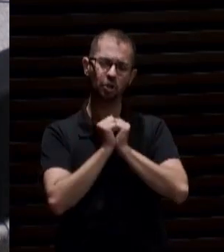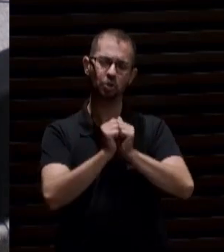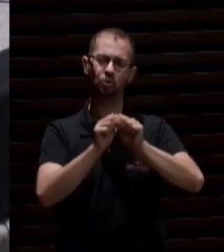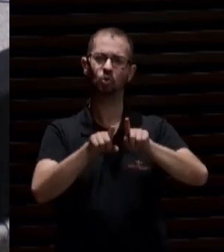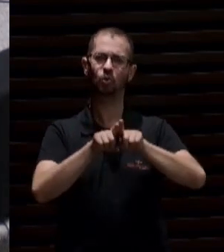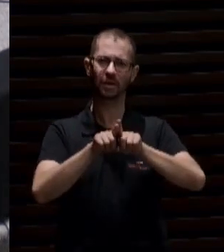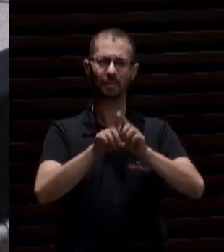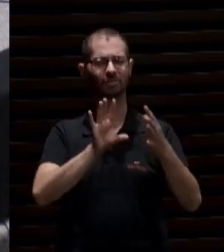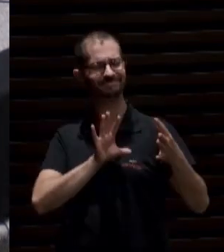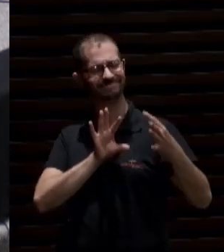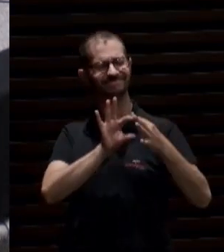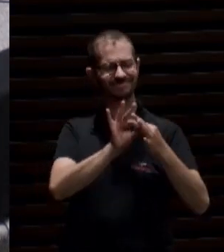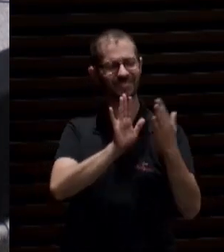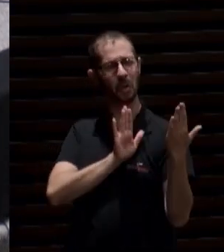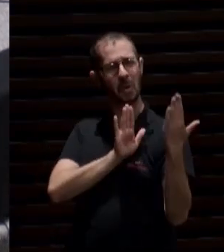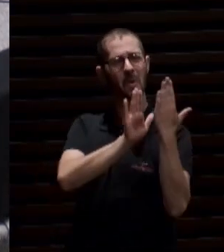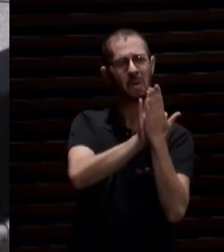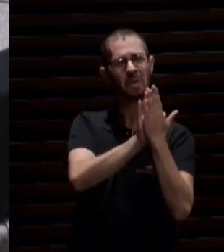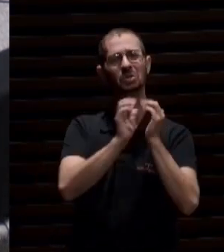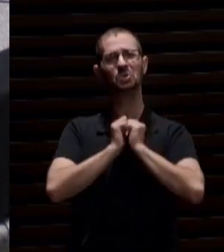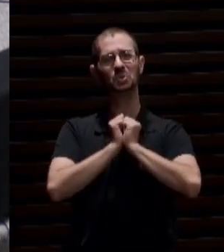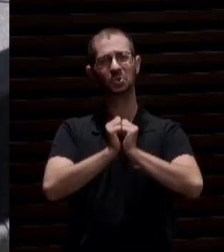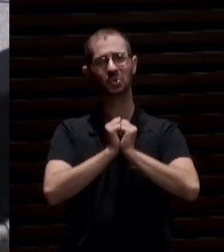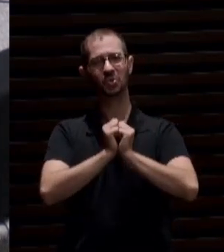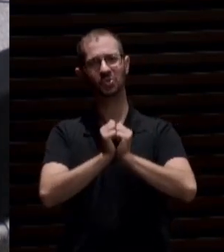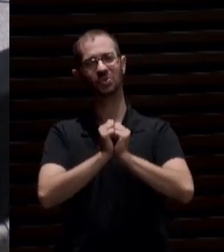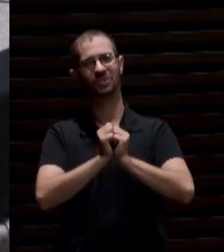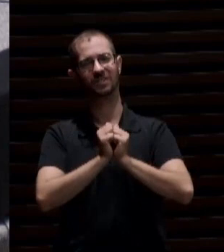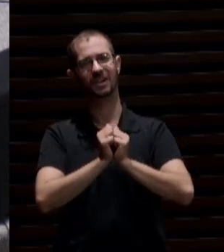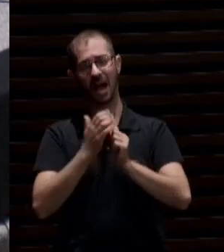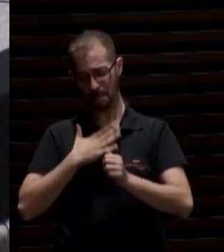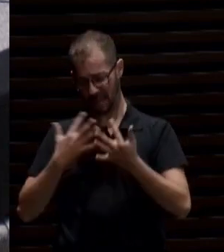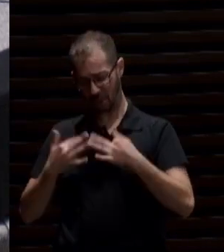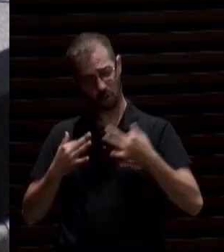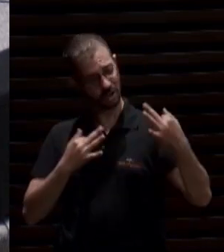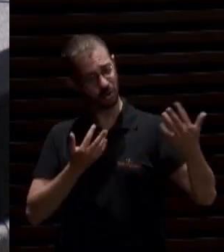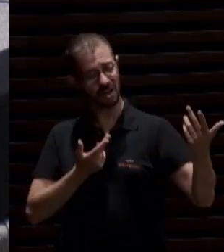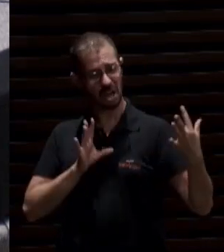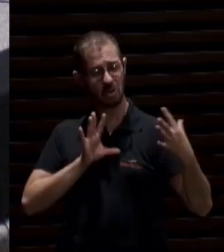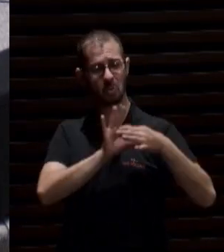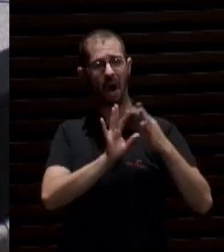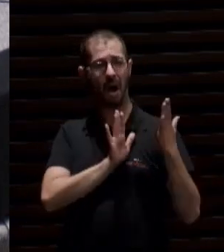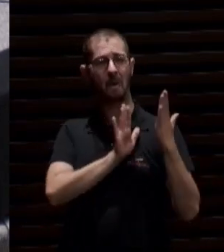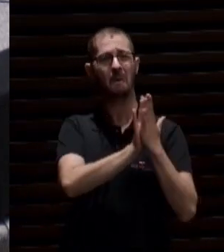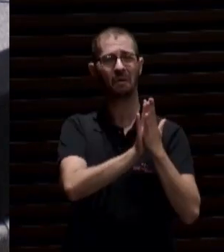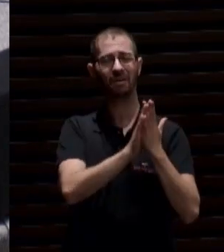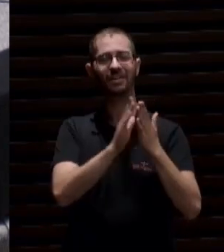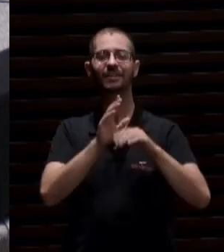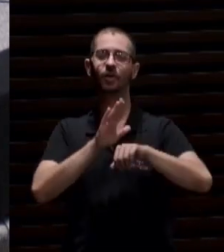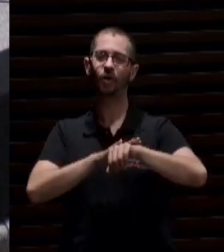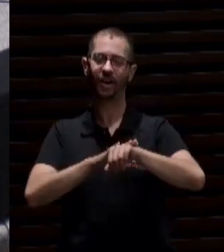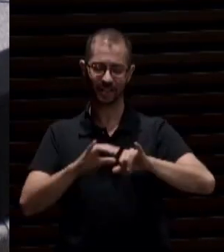você. Porque se um é o pé e outro é a mão, a sua dor é a dor dele. Então, em épocas de sofrimento e dor, meus irmãos, vive em